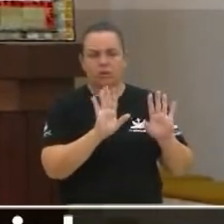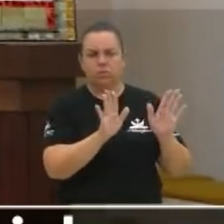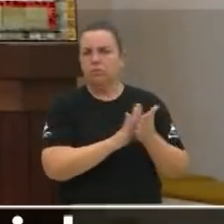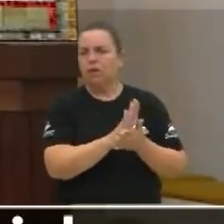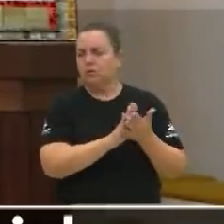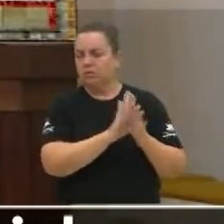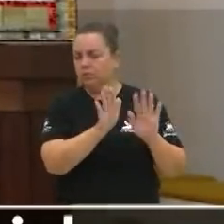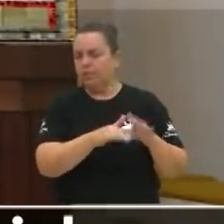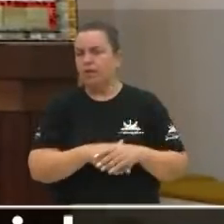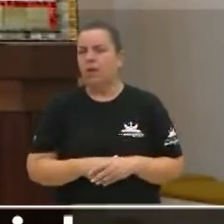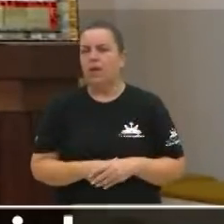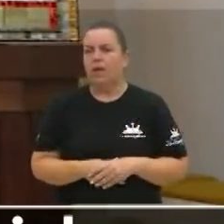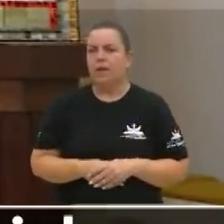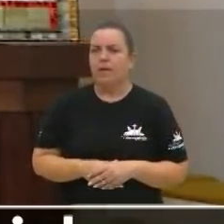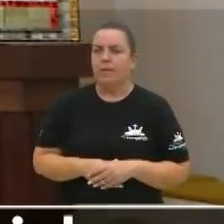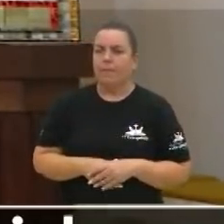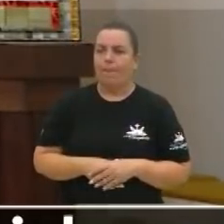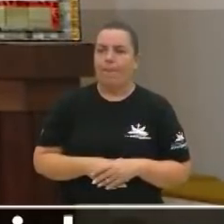filho